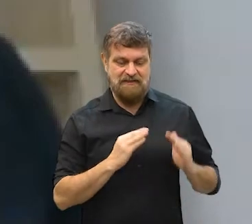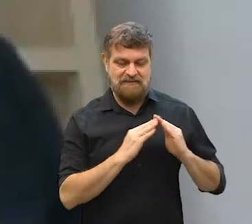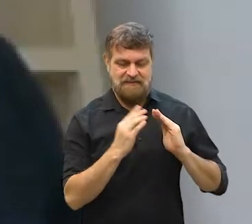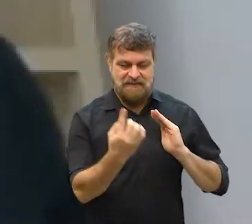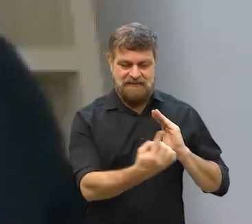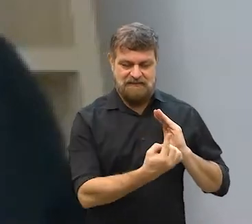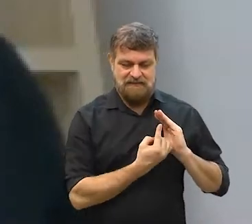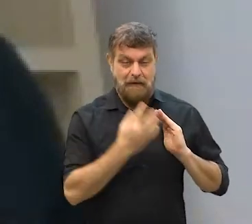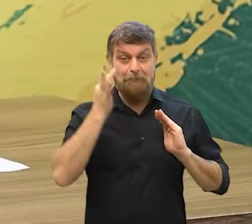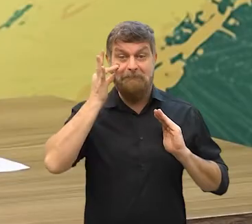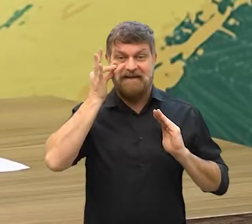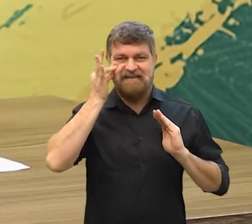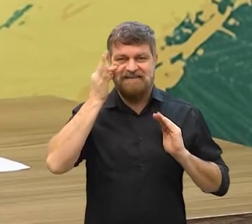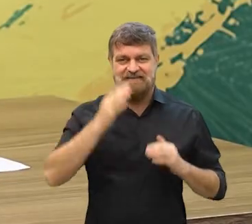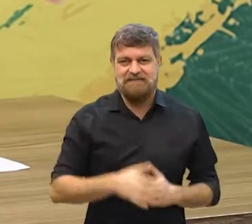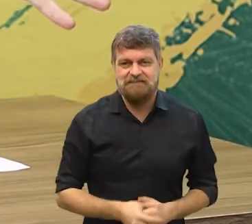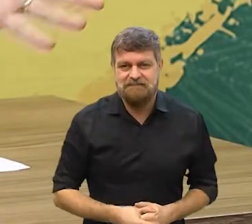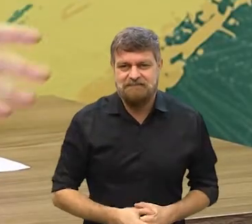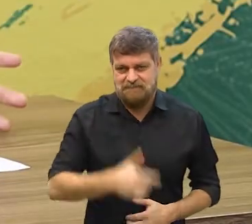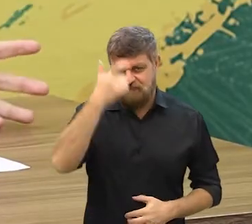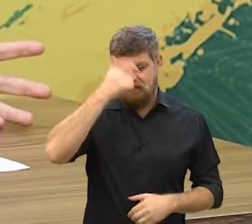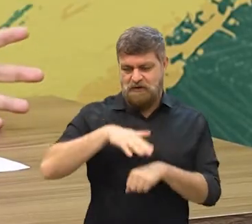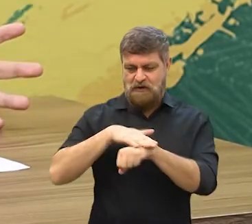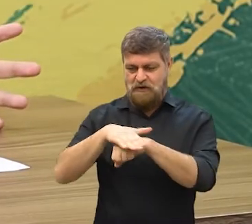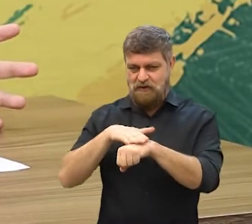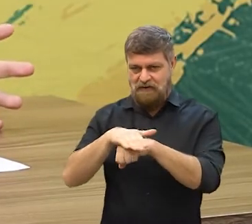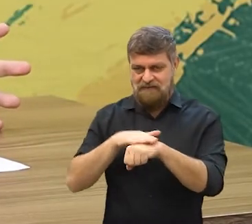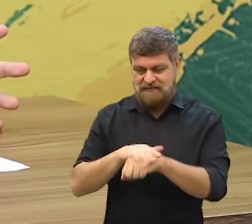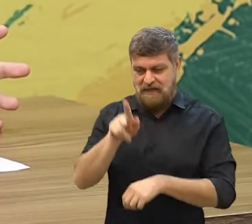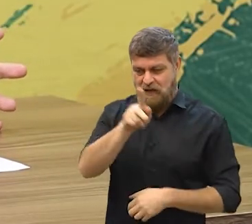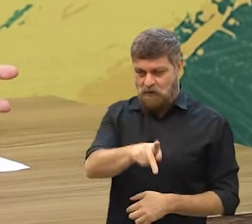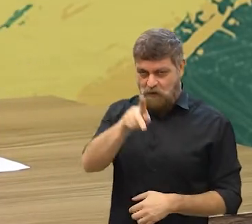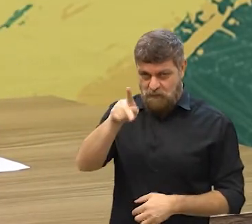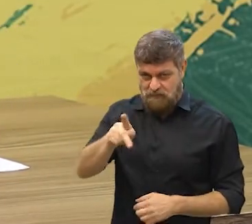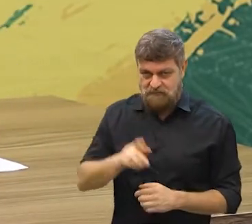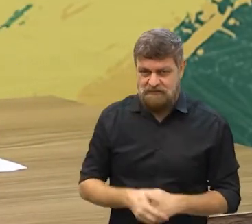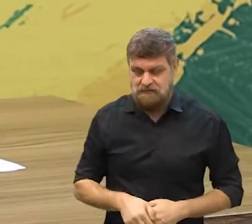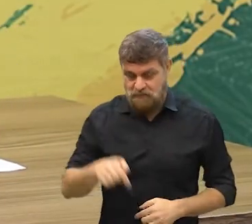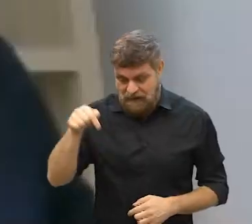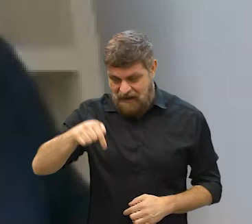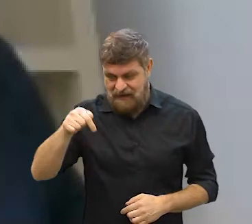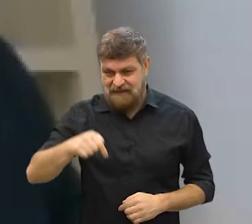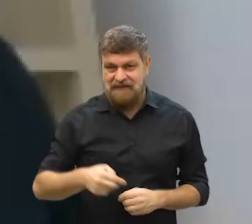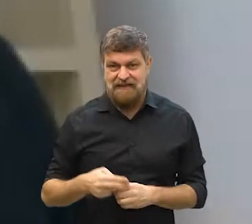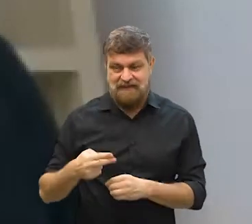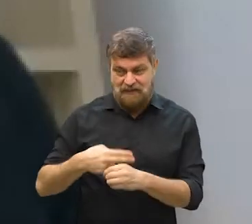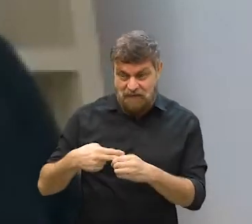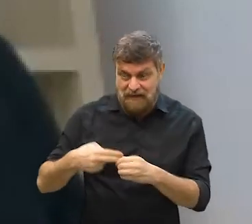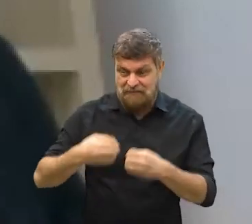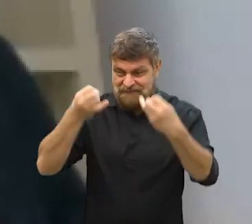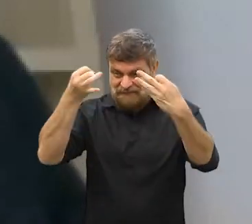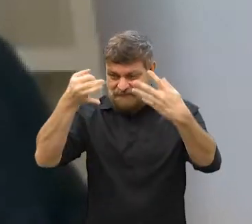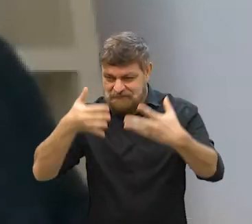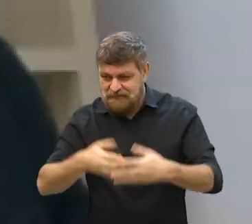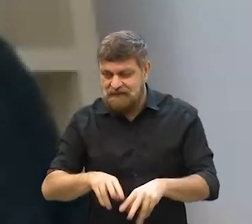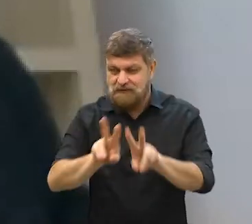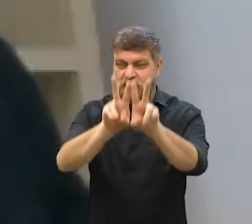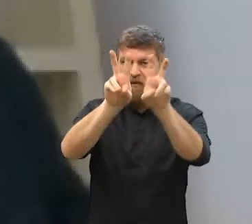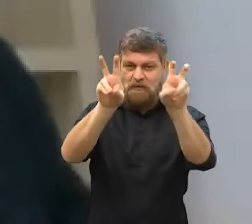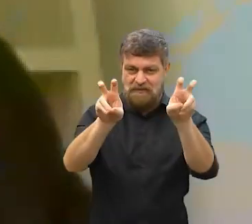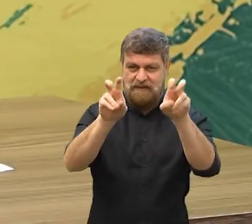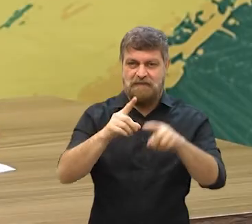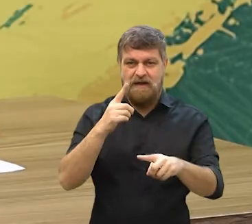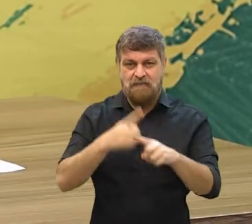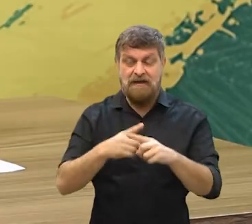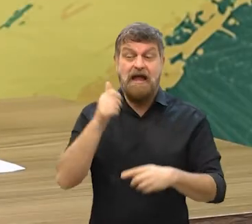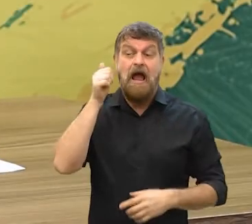ser presente em casa. Eu estava até conversando com o Francisco Borges, né, professor e tudo mais, abordando esse tema,